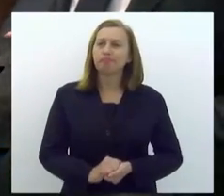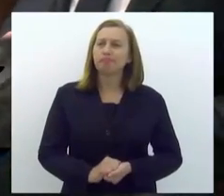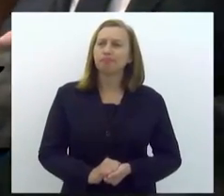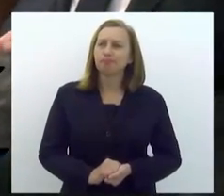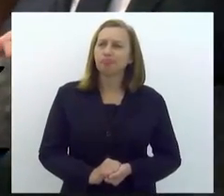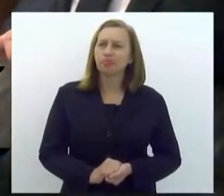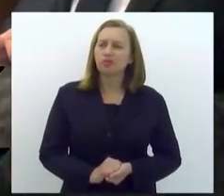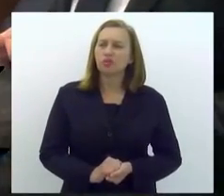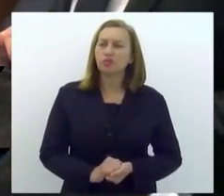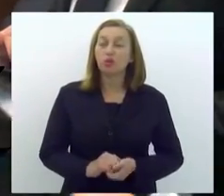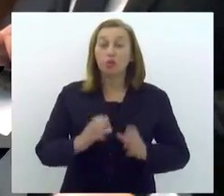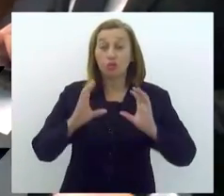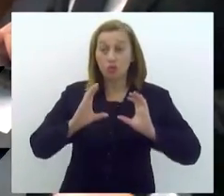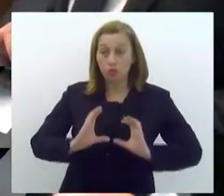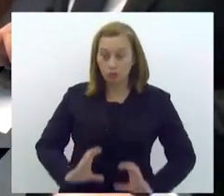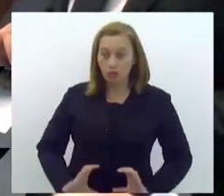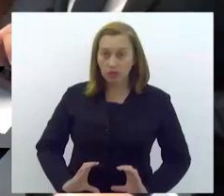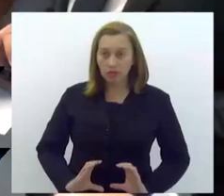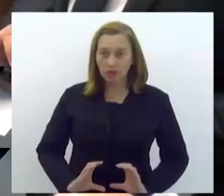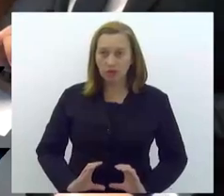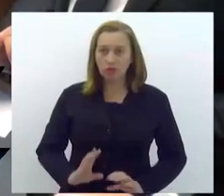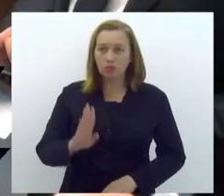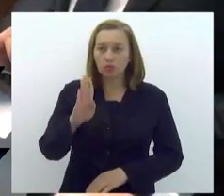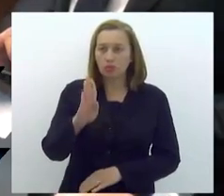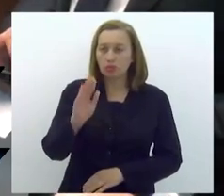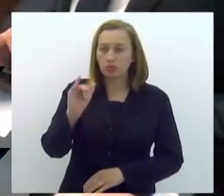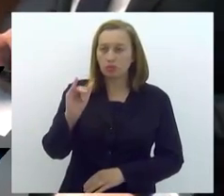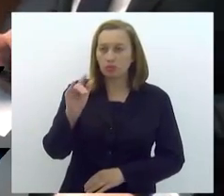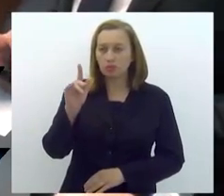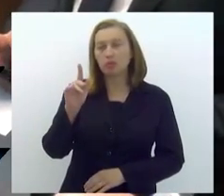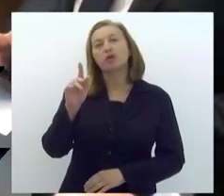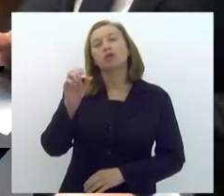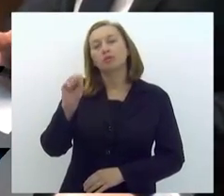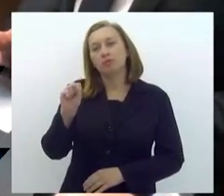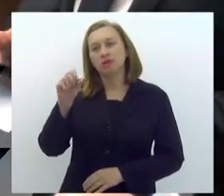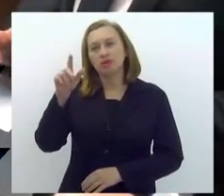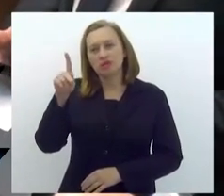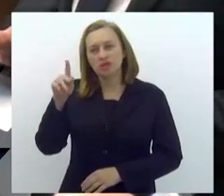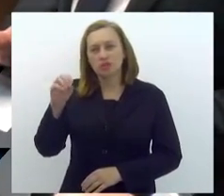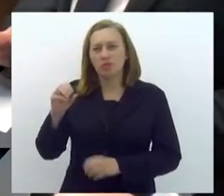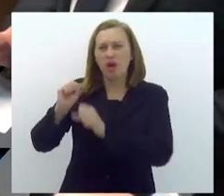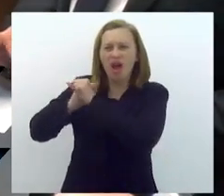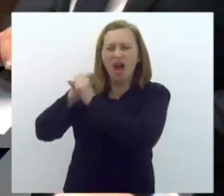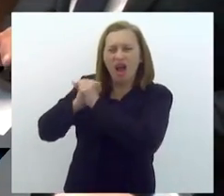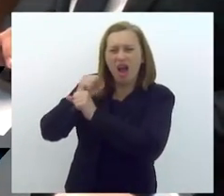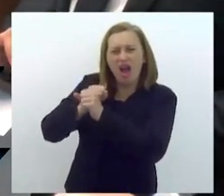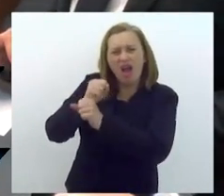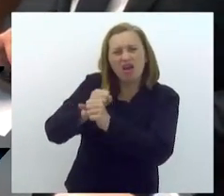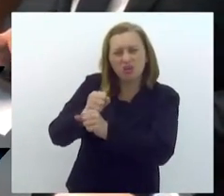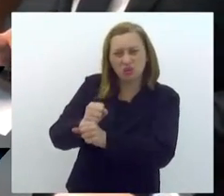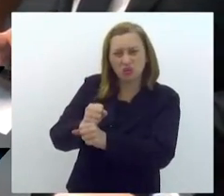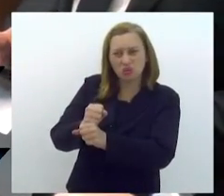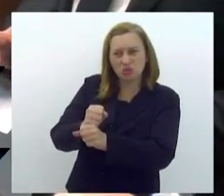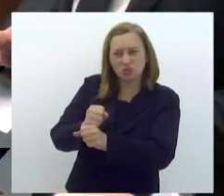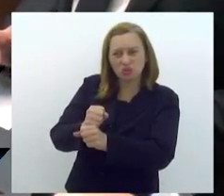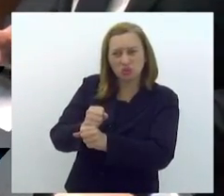que o comportamento desse Bispo a dezena de anos atrás não